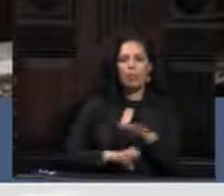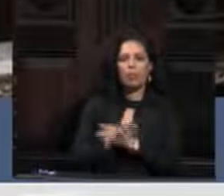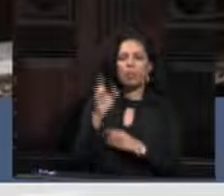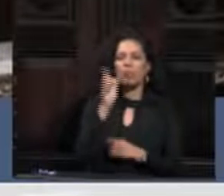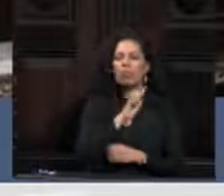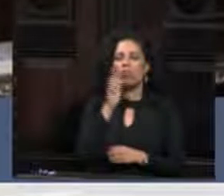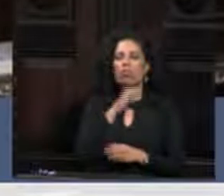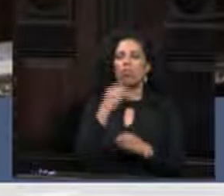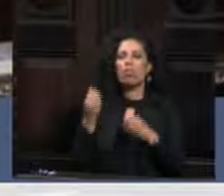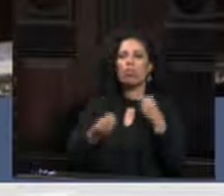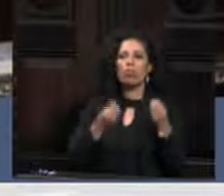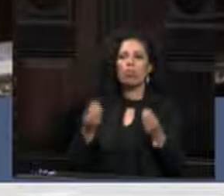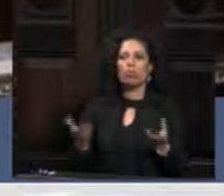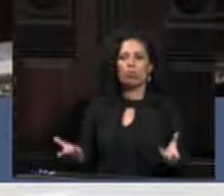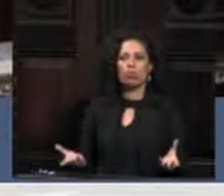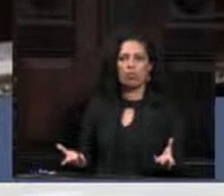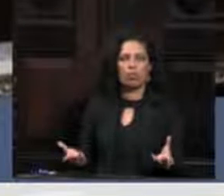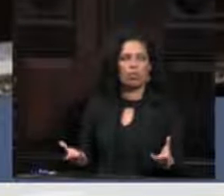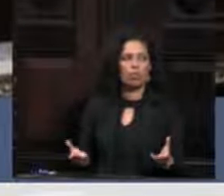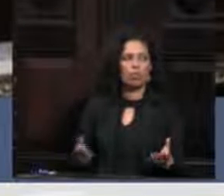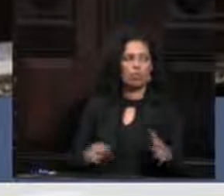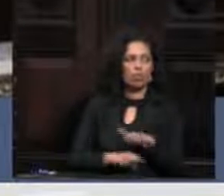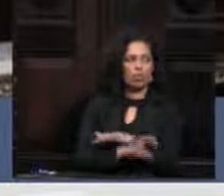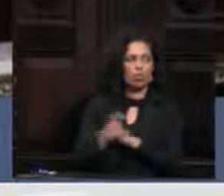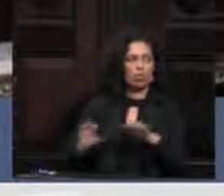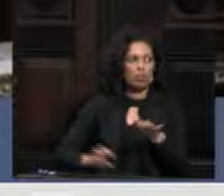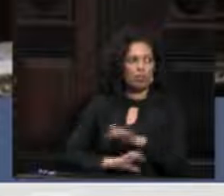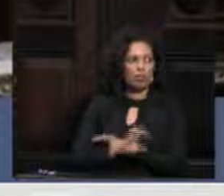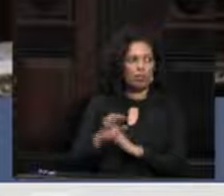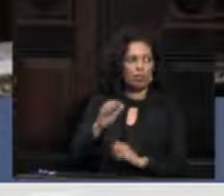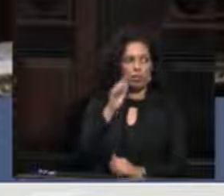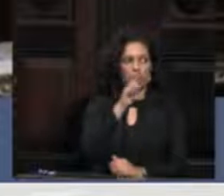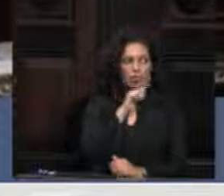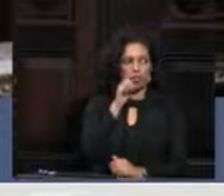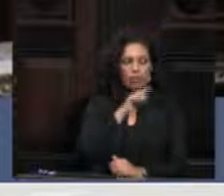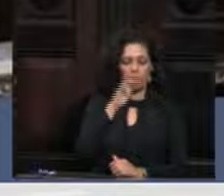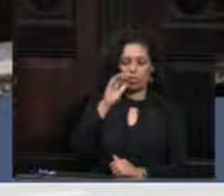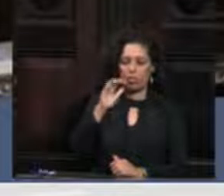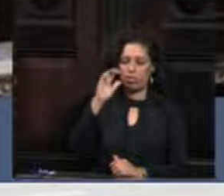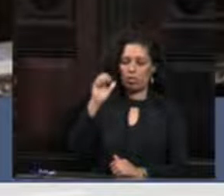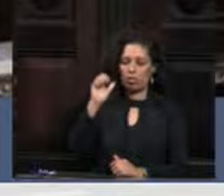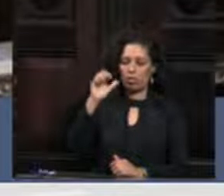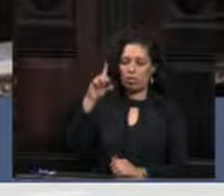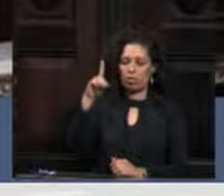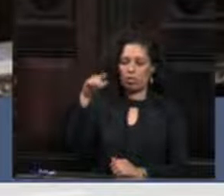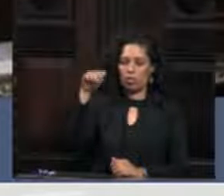a SEDAI foi praticamente a única empresa pública que restou